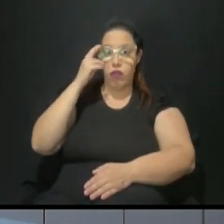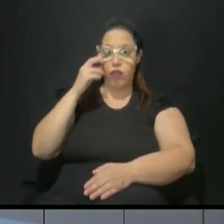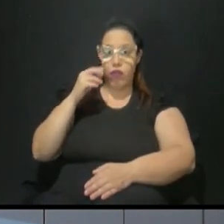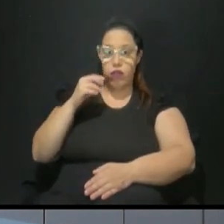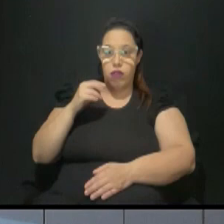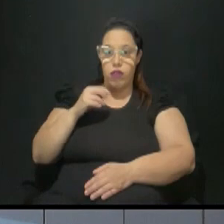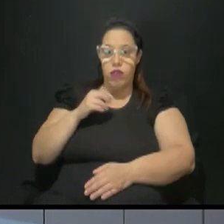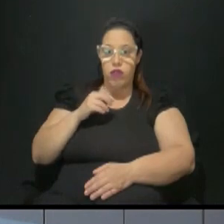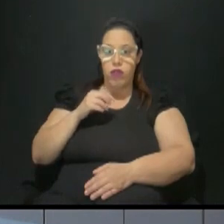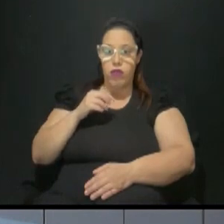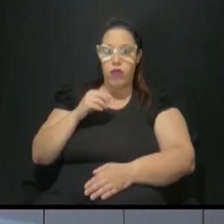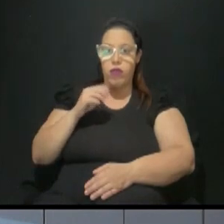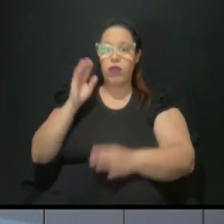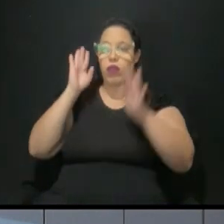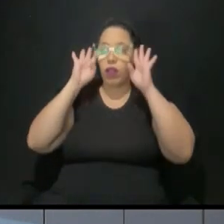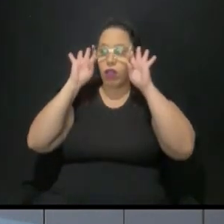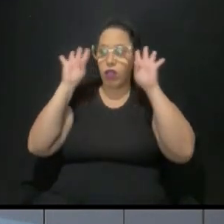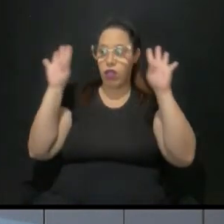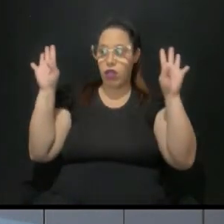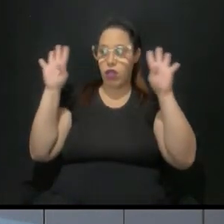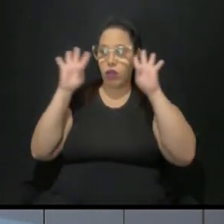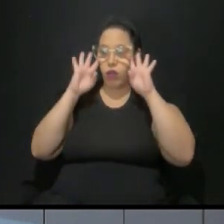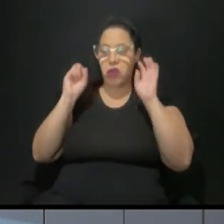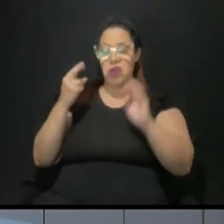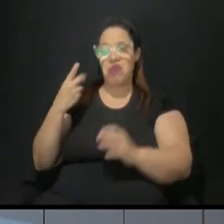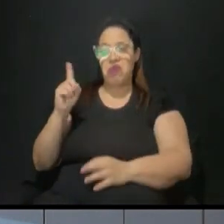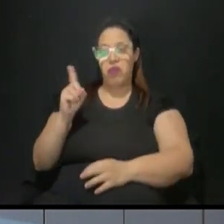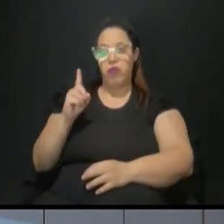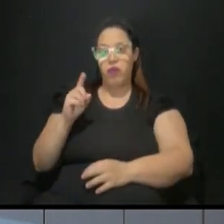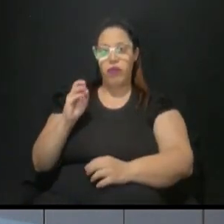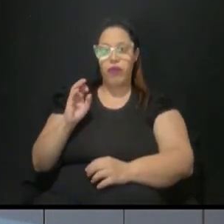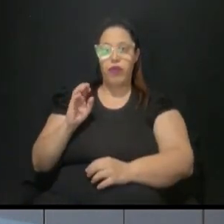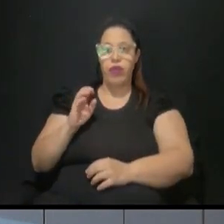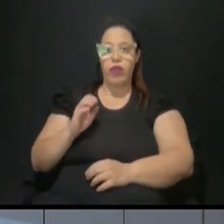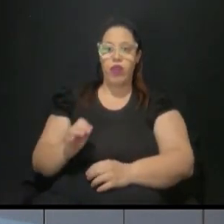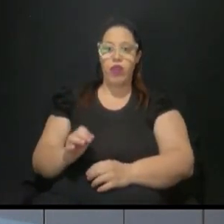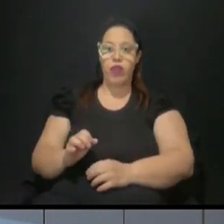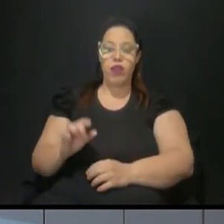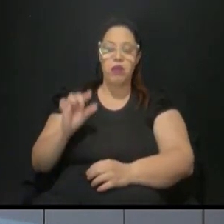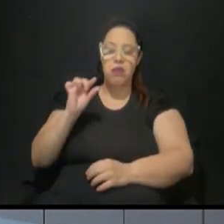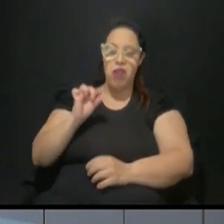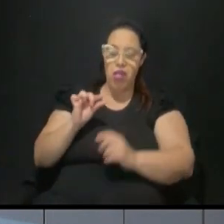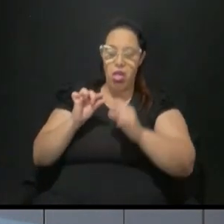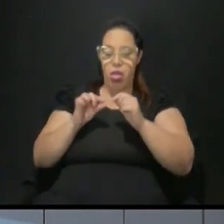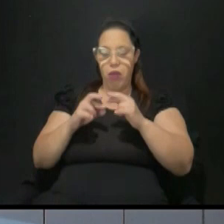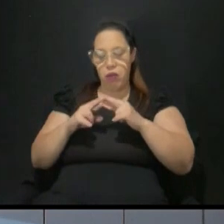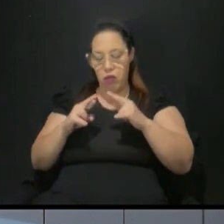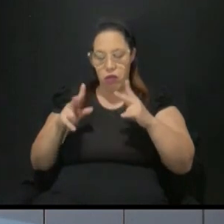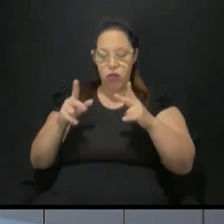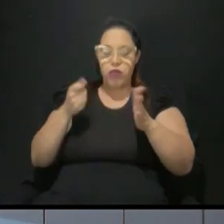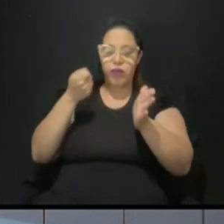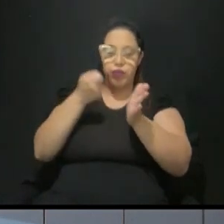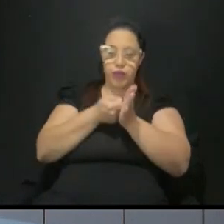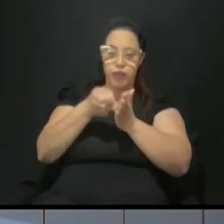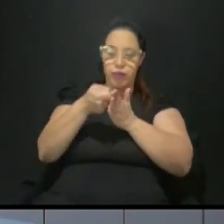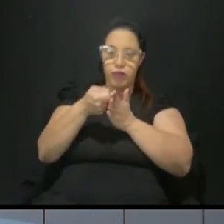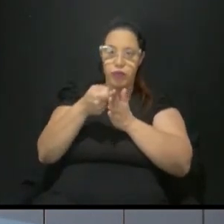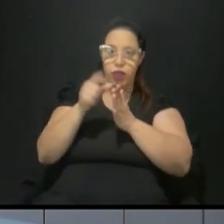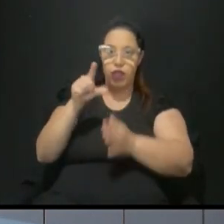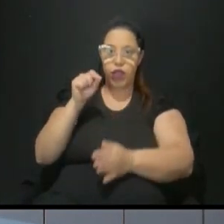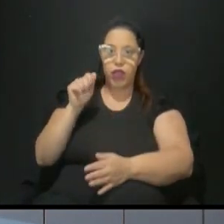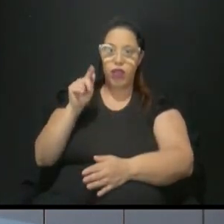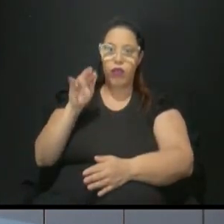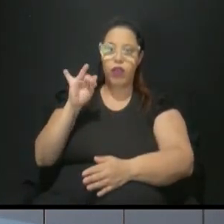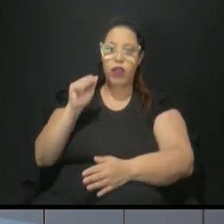visual lateral ou não. Então, são pequenas diferenças que definem a escolha do guia ou não. Mas tem também